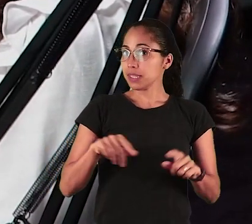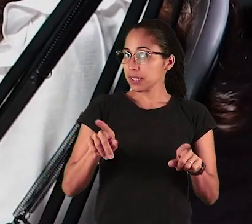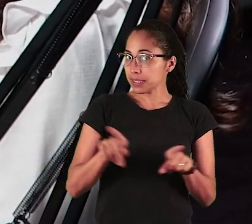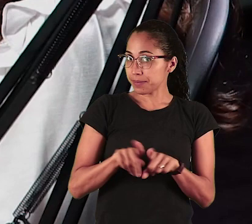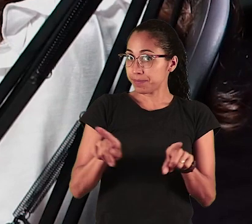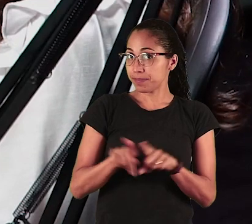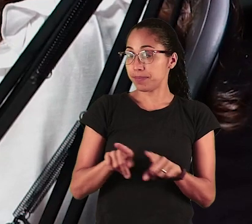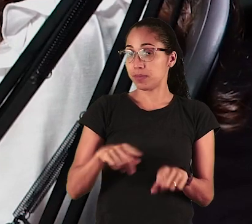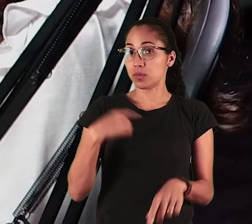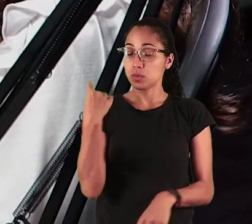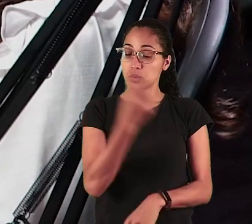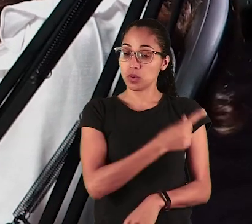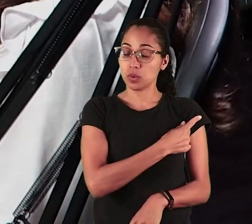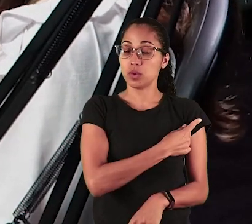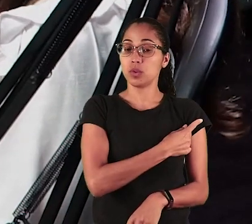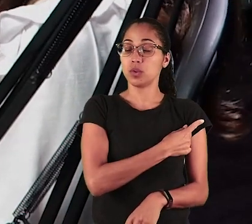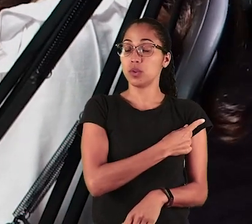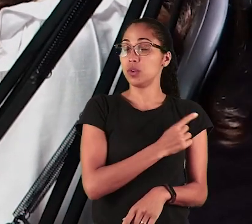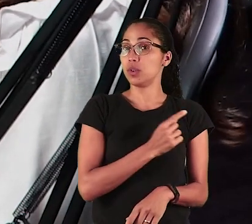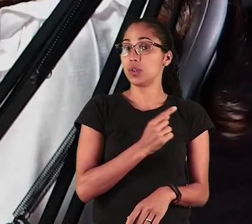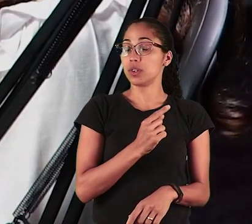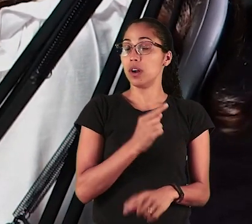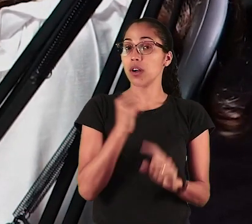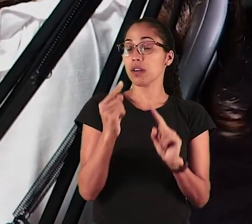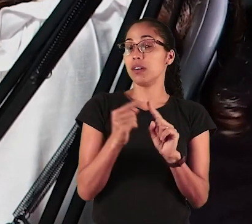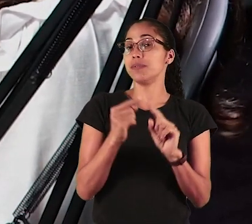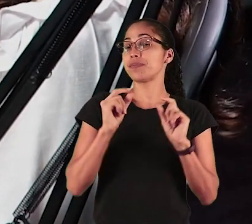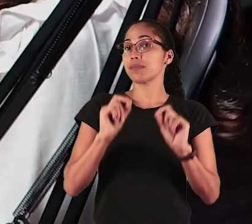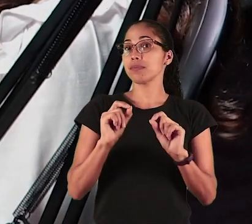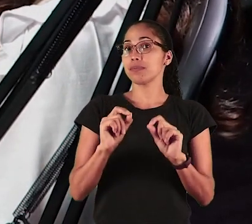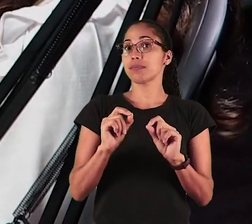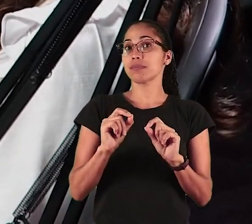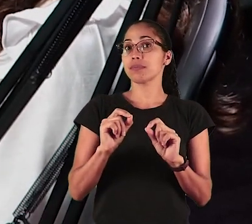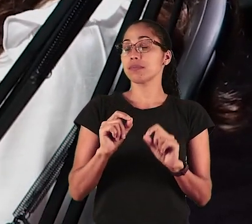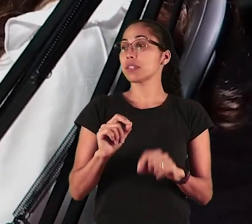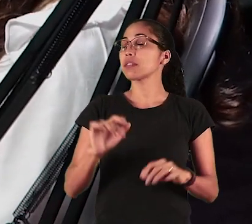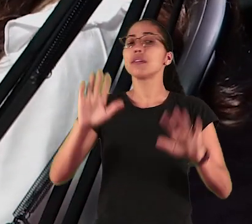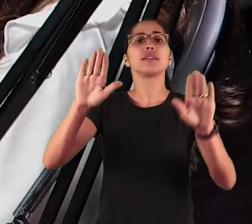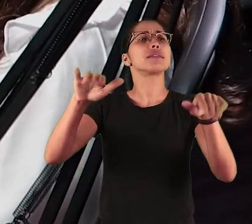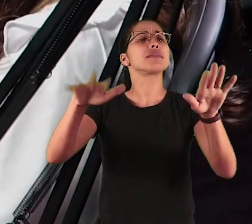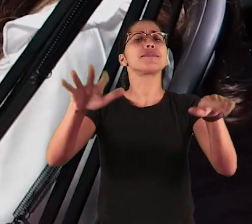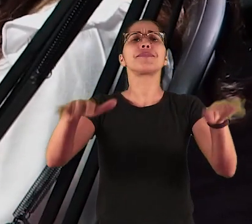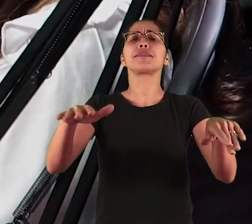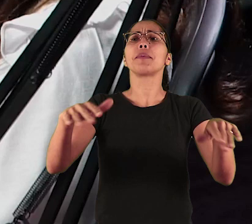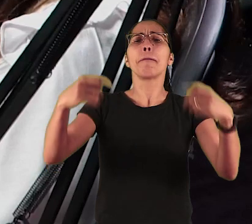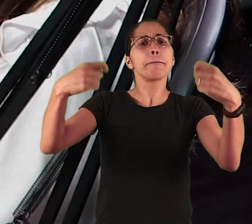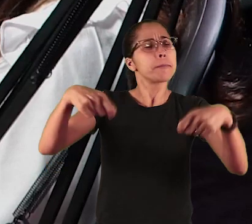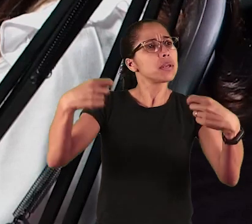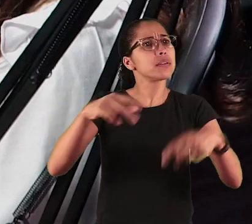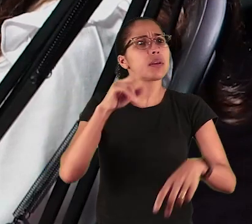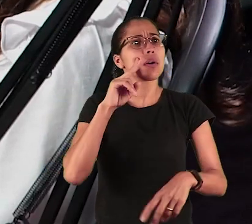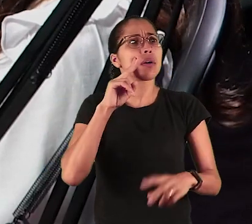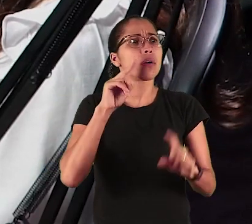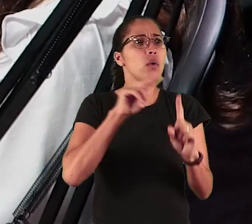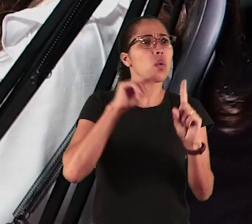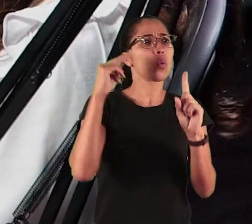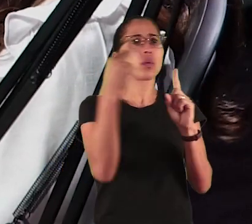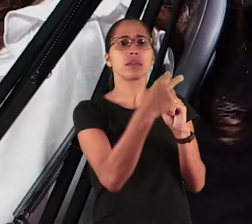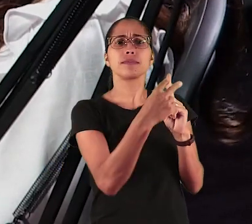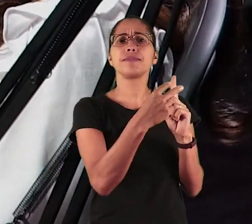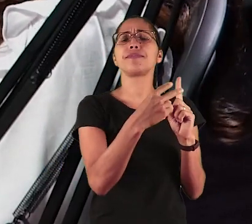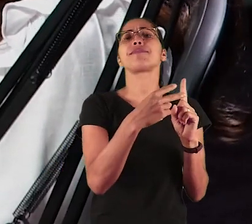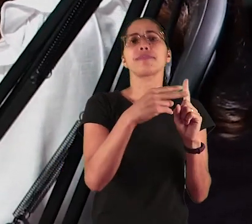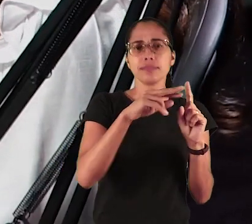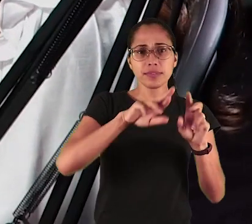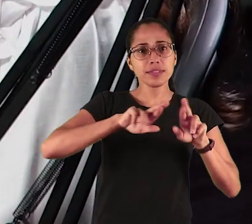papel né parte desse Legado de falar gente a gente precisa começar a Olhar de outro jeito porque